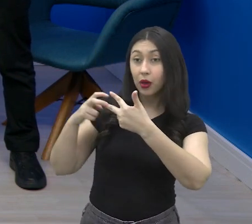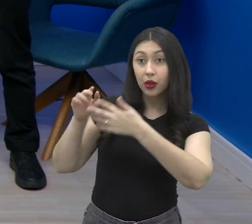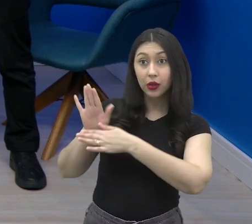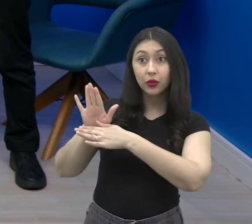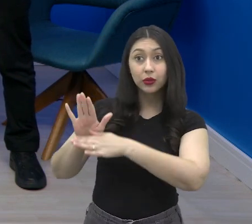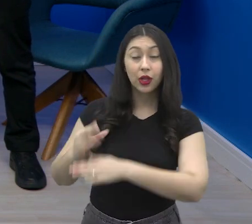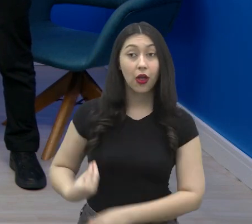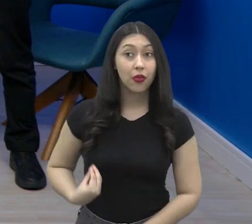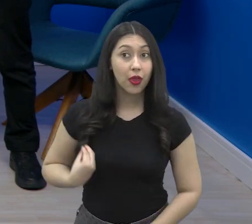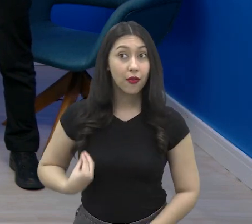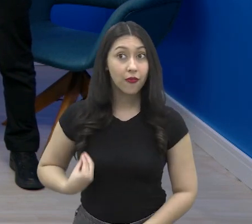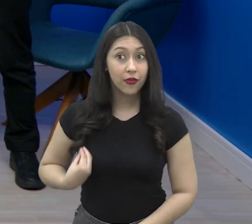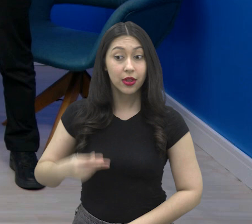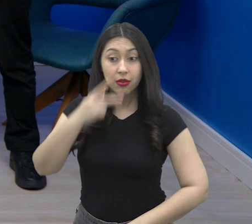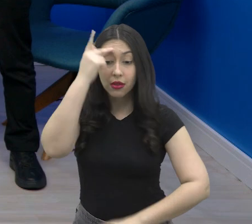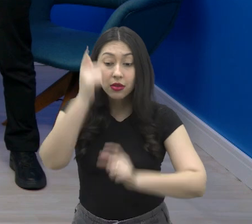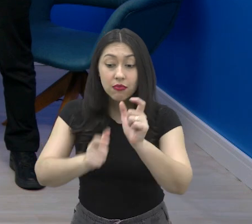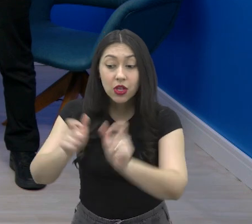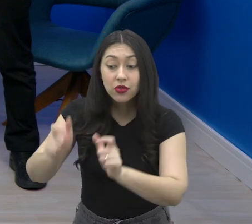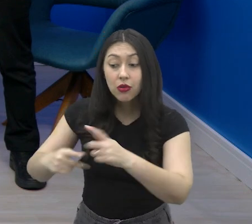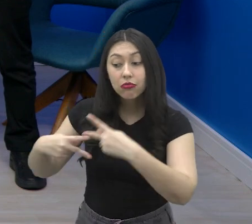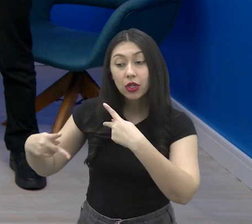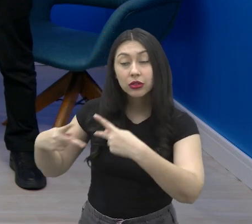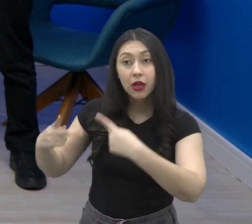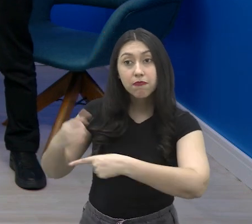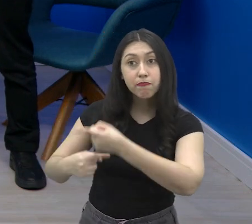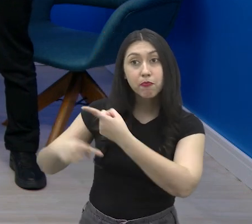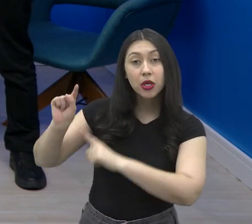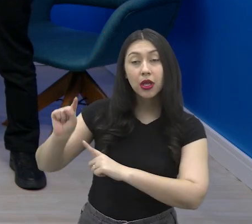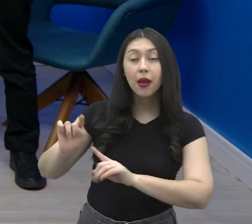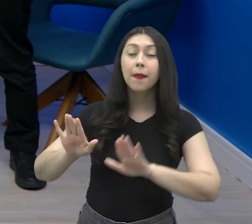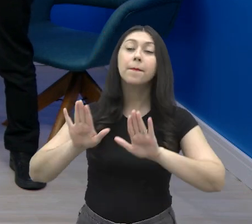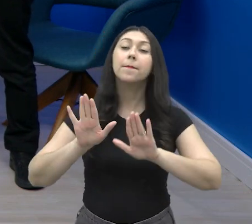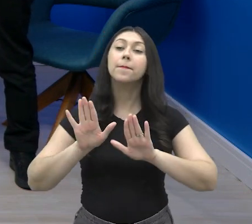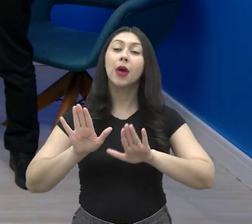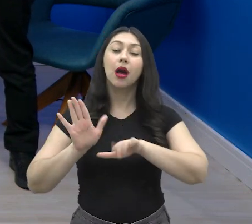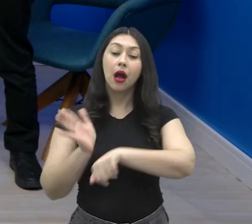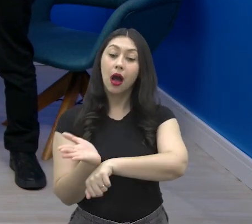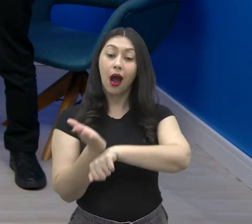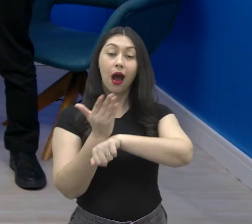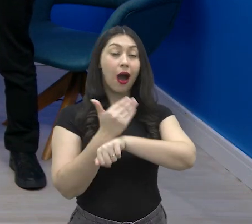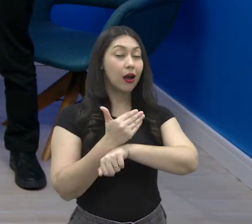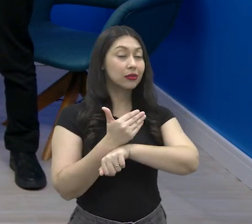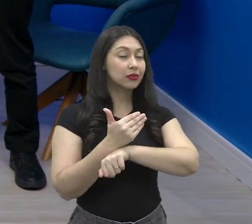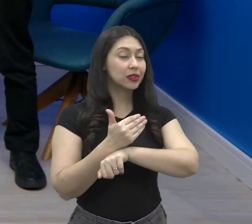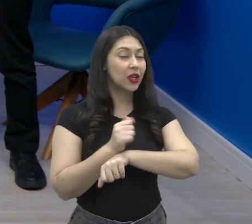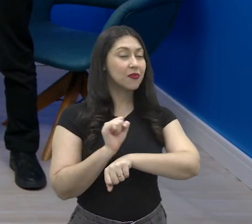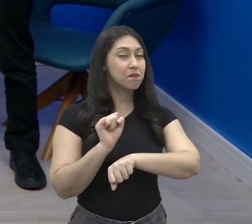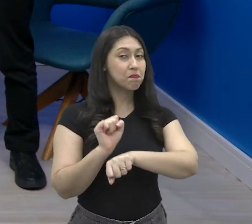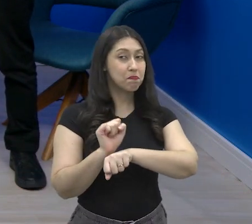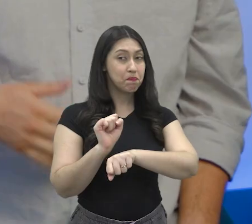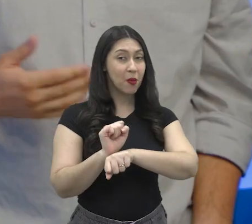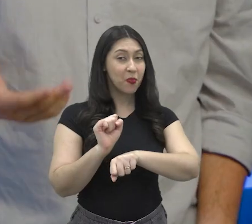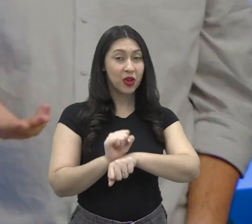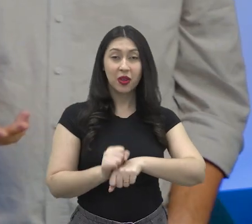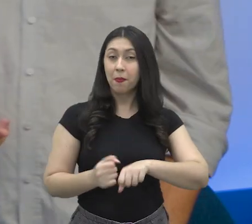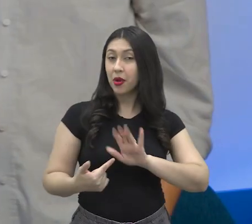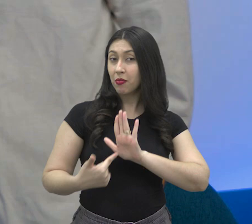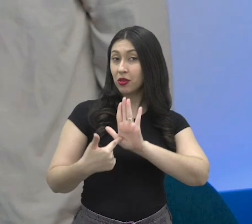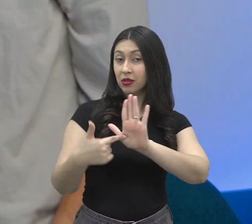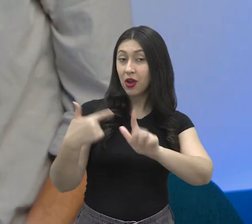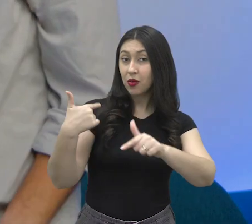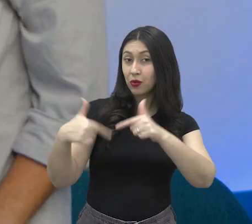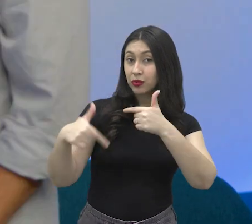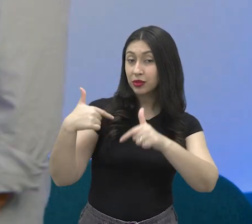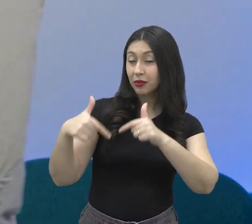a realidade de muitos joseenses. Antes da gente continuar esse assunto, Matheus, a gente faz uma pausa bem rápida para falar um pouco dos